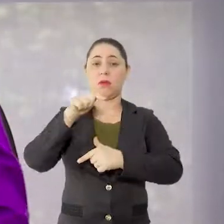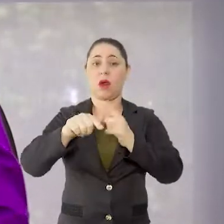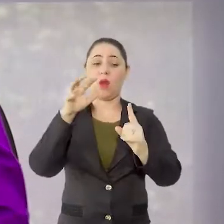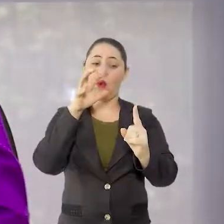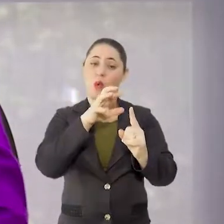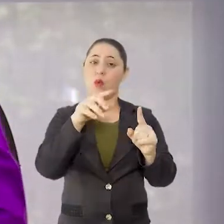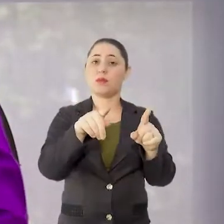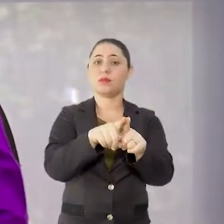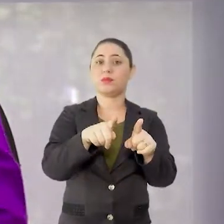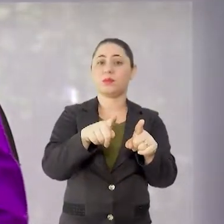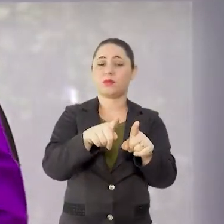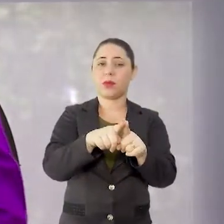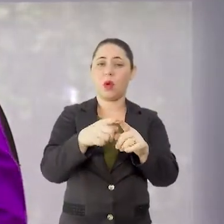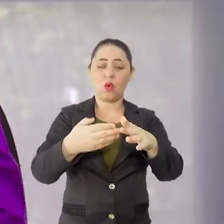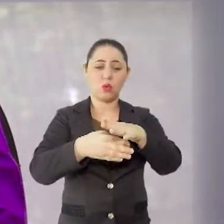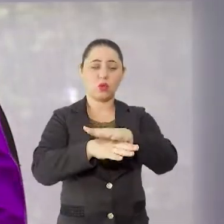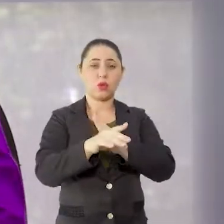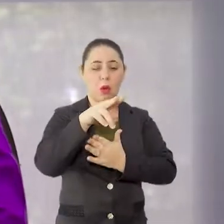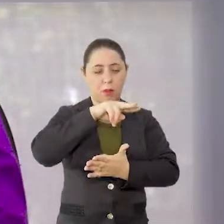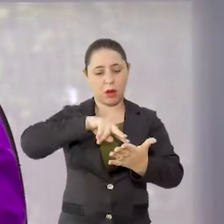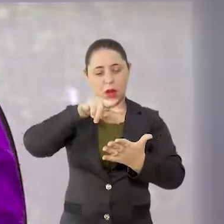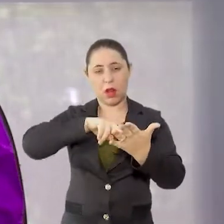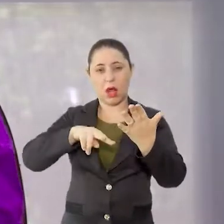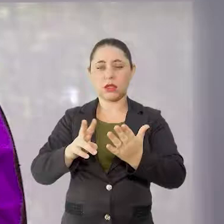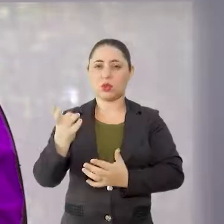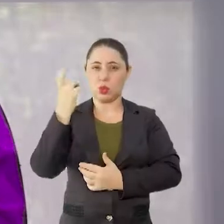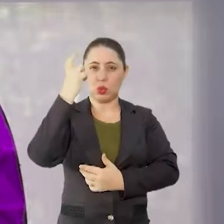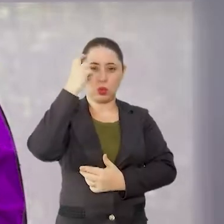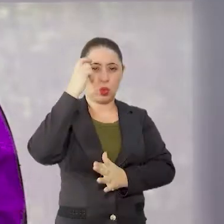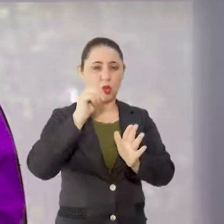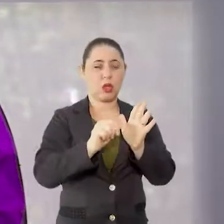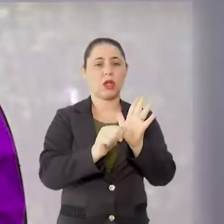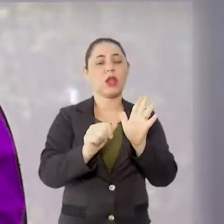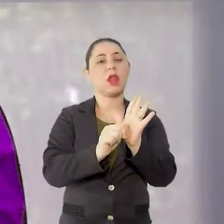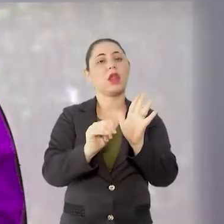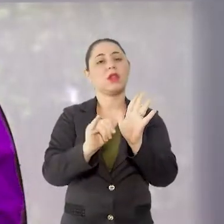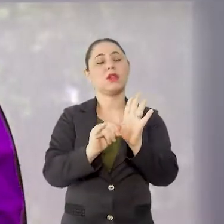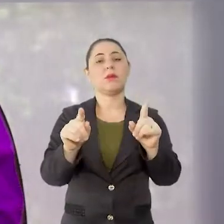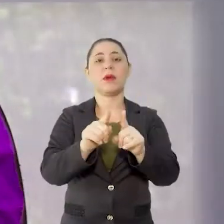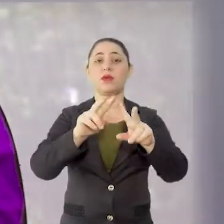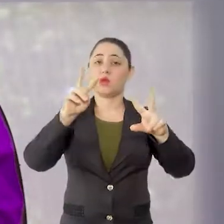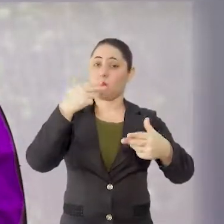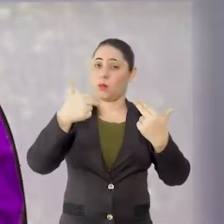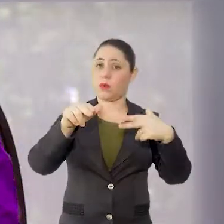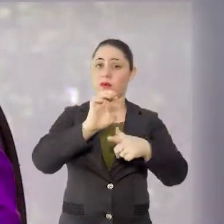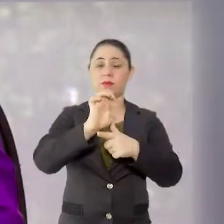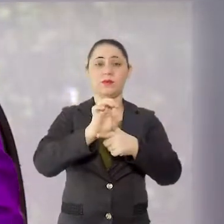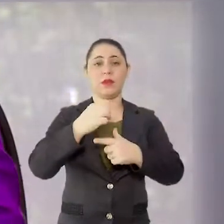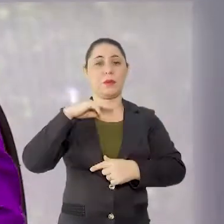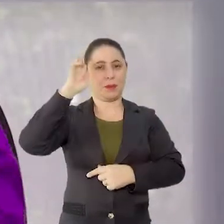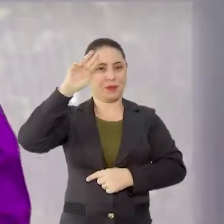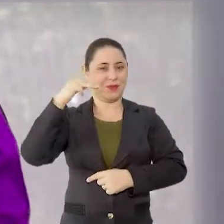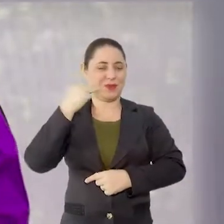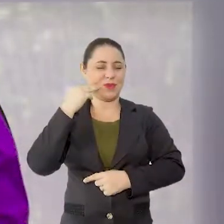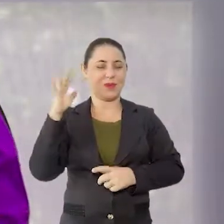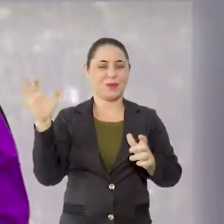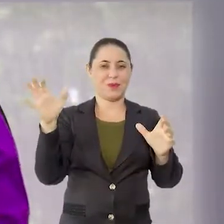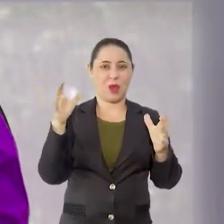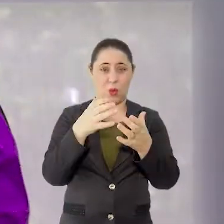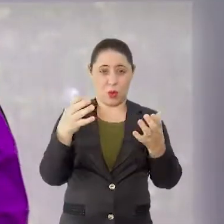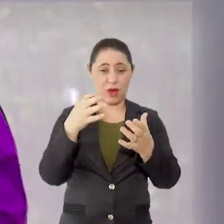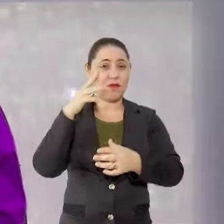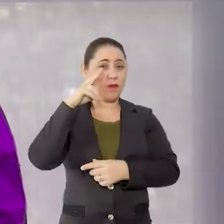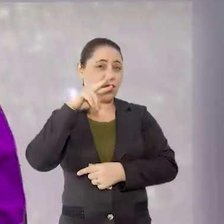seus efeitos, hábito da leitura e identidade cultural da música do nosso estado. Eu sou Marité Kog e você